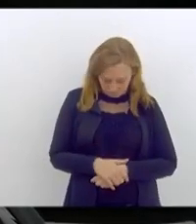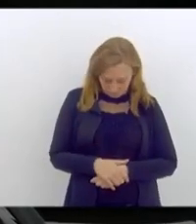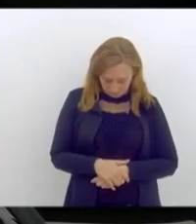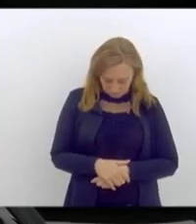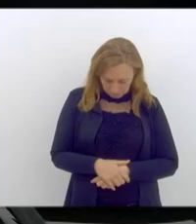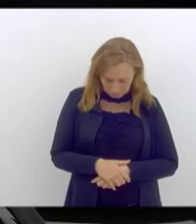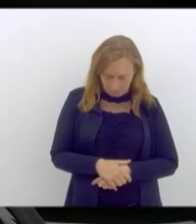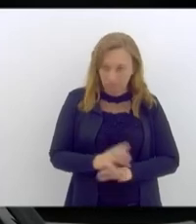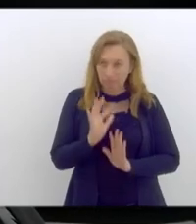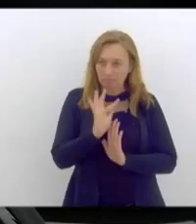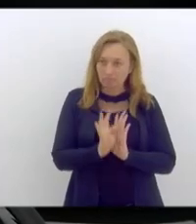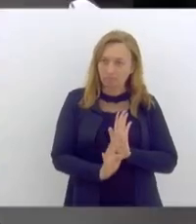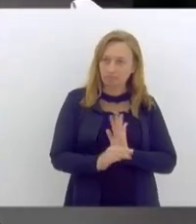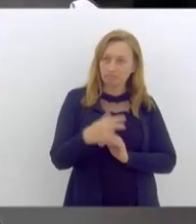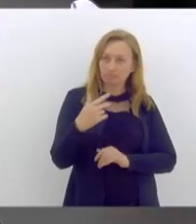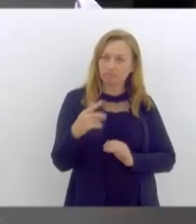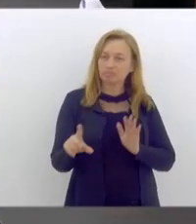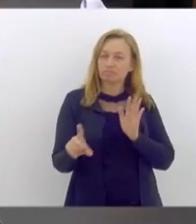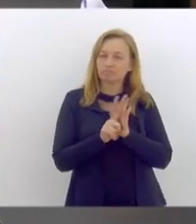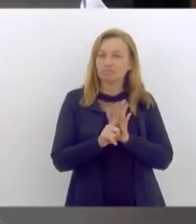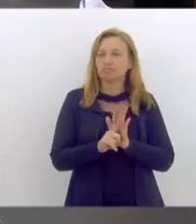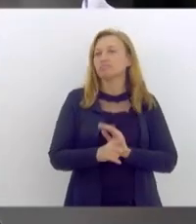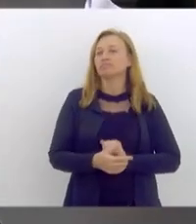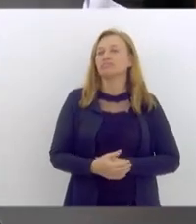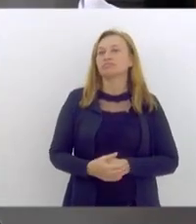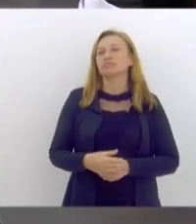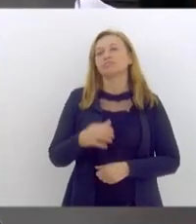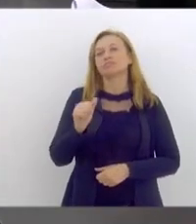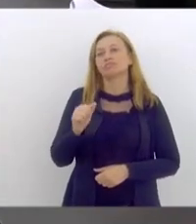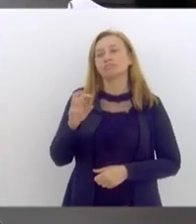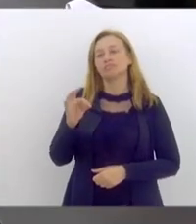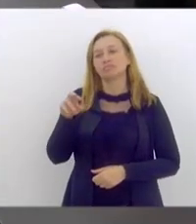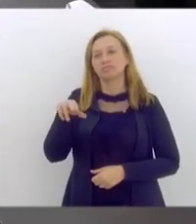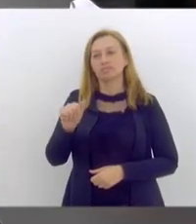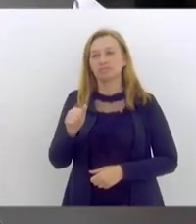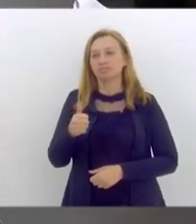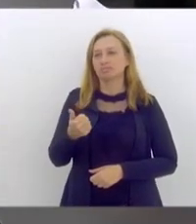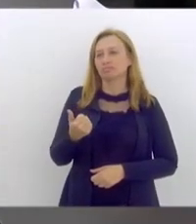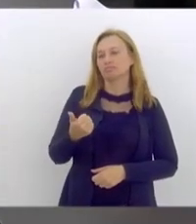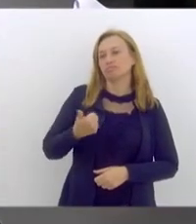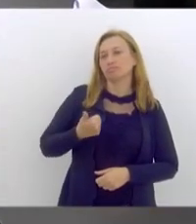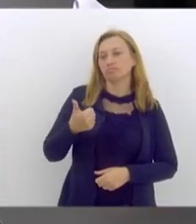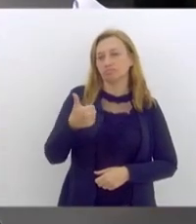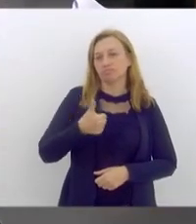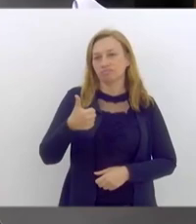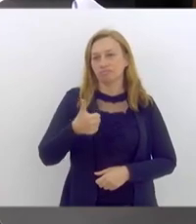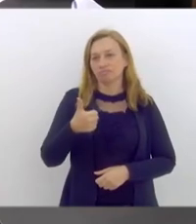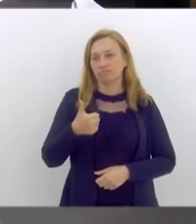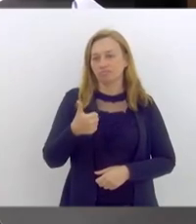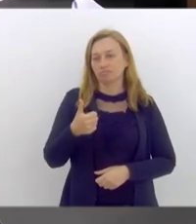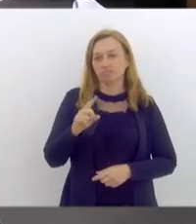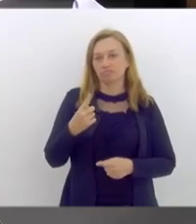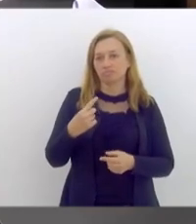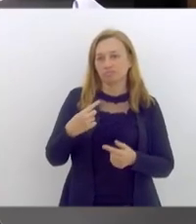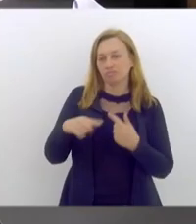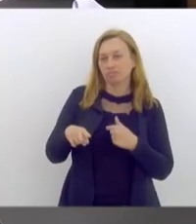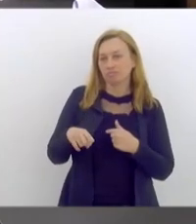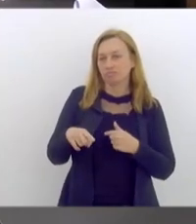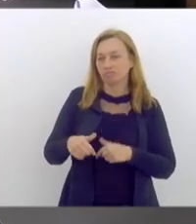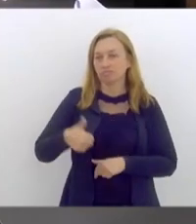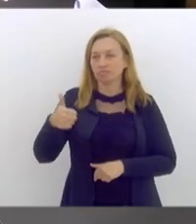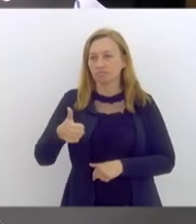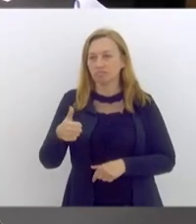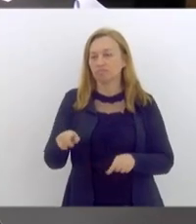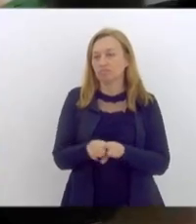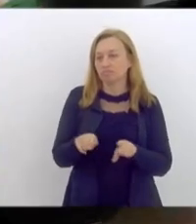texto da Lei e aditiva 1 se a senhora não tem contradição como Talvez não tenha